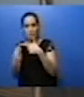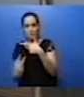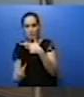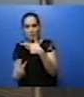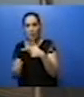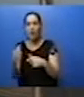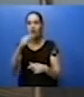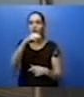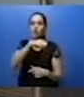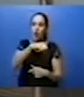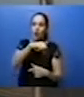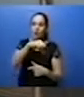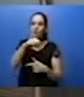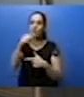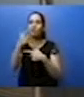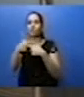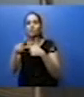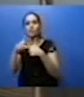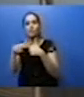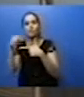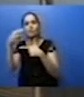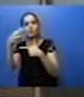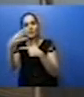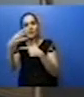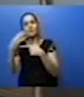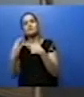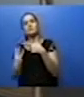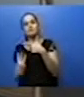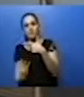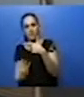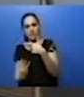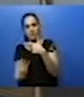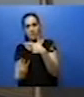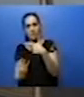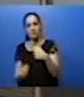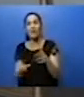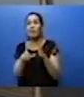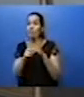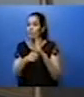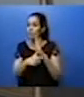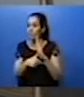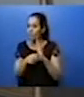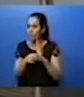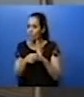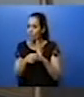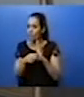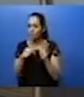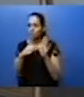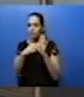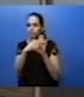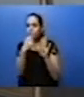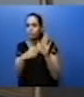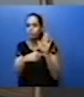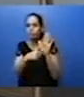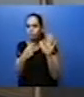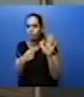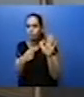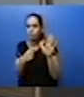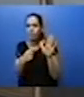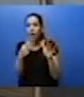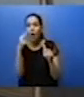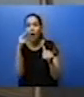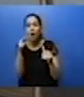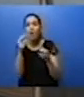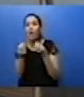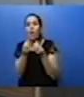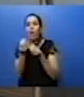preço e depois de simplificar as minhas frações vão ficar